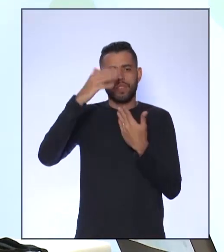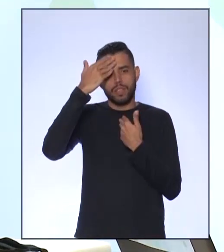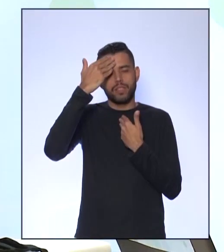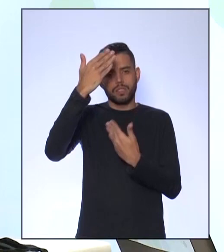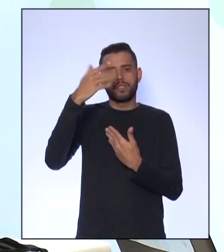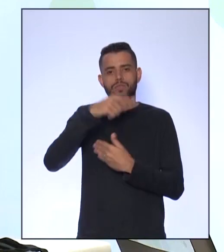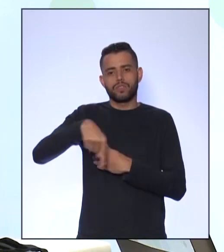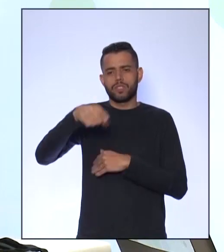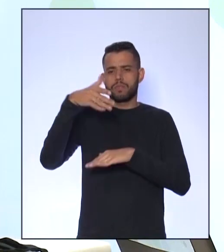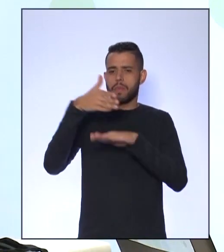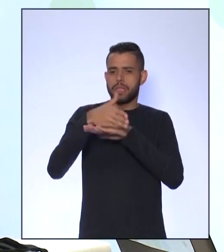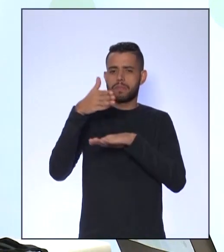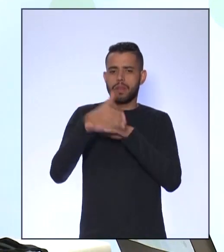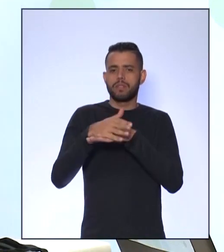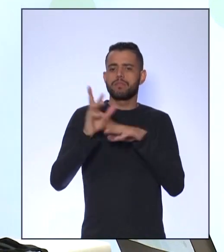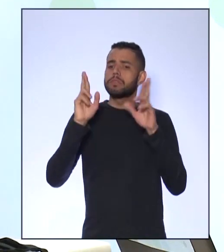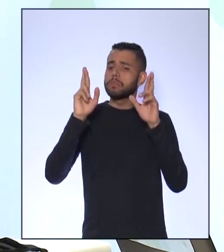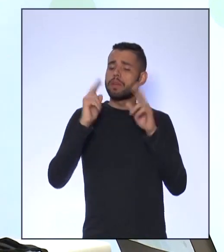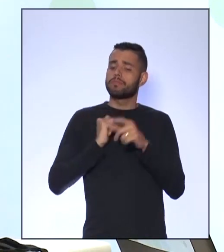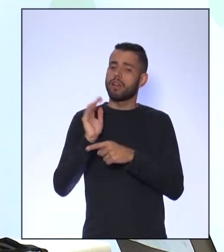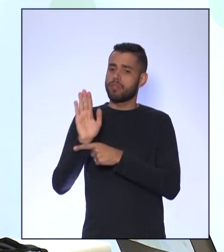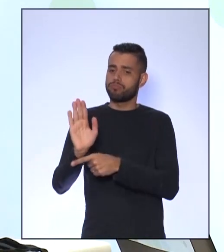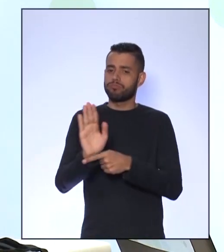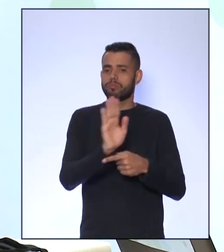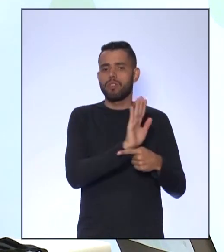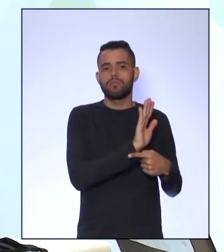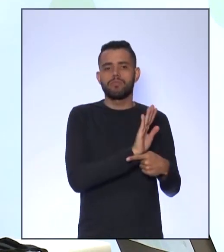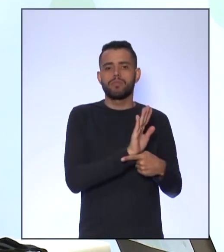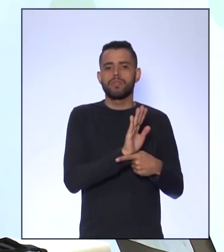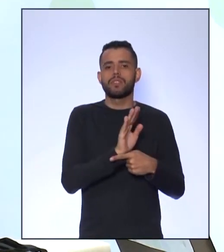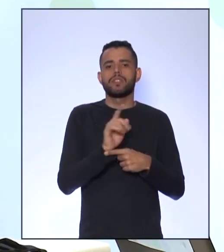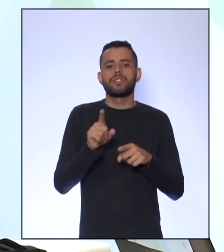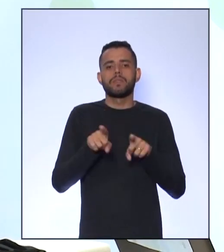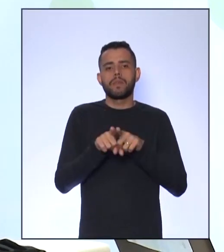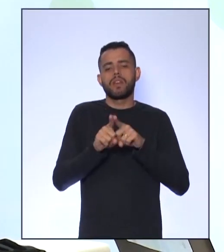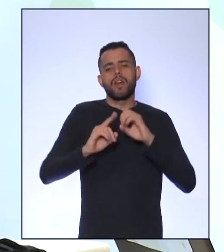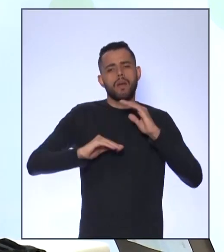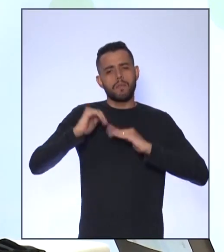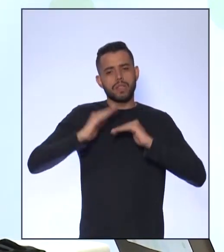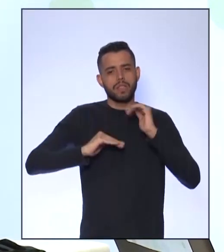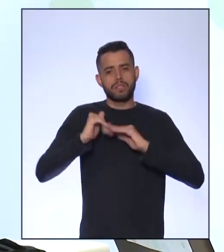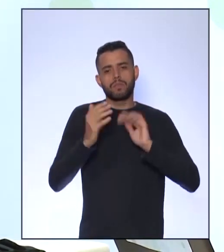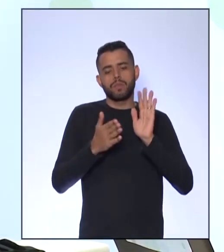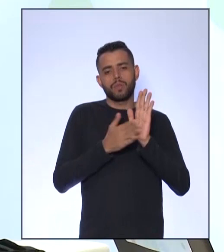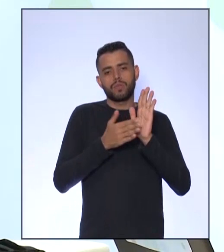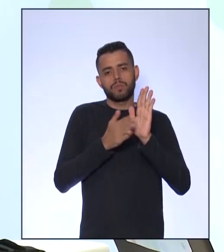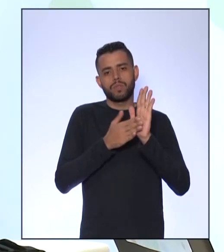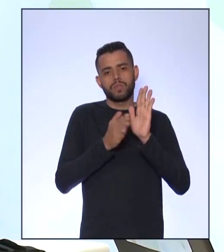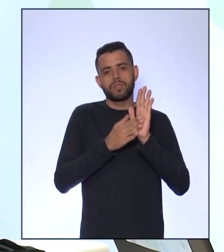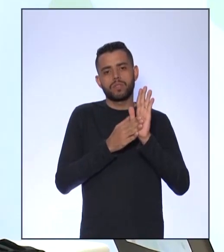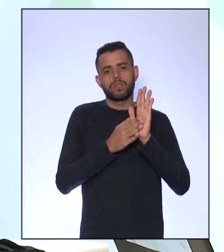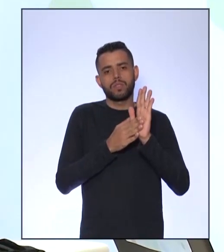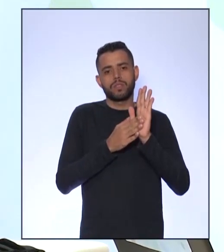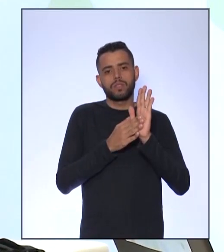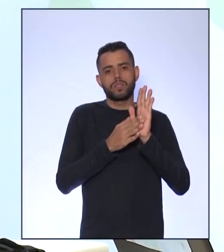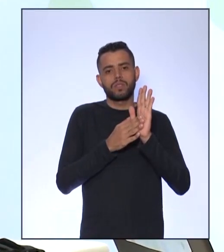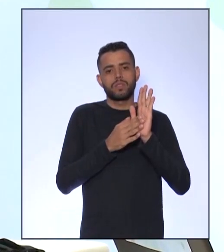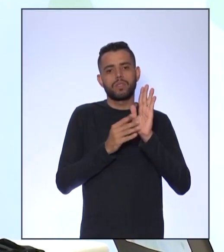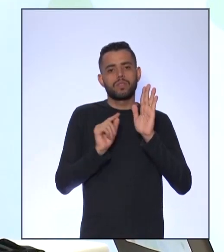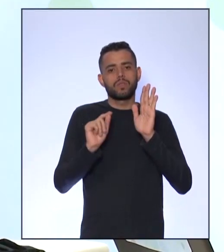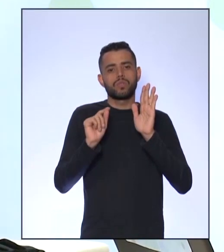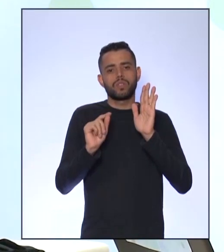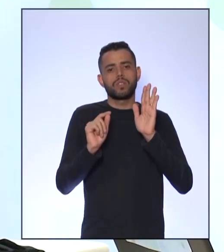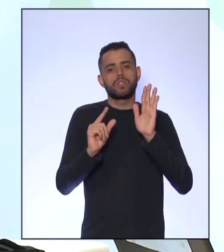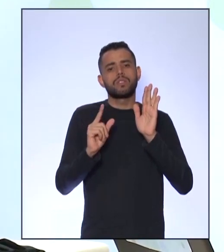muito a participação, espero ter contribuído e que as habilidades propostas